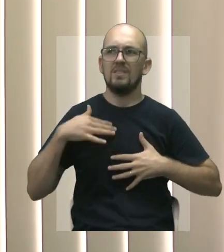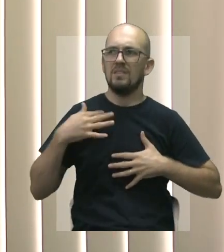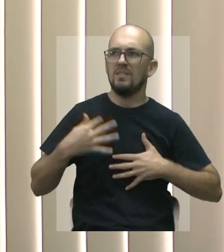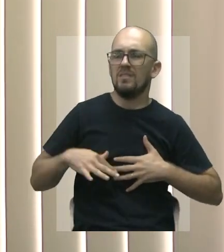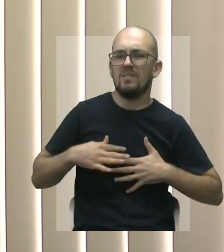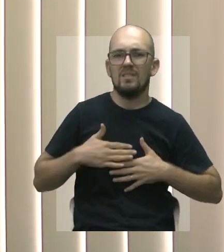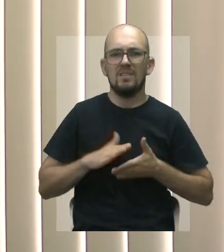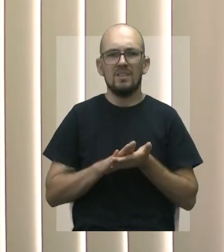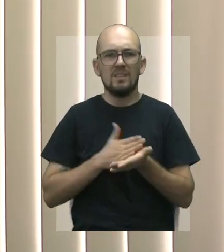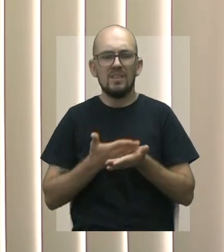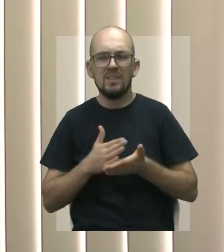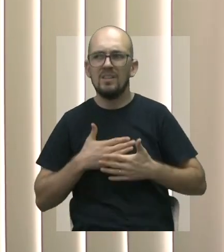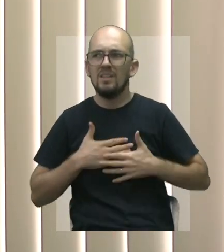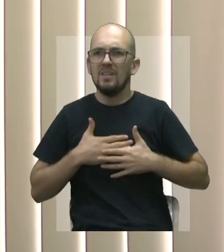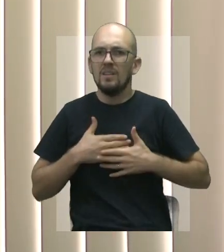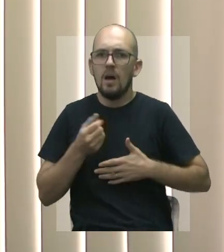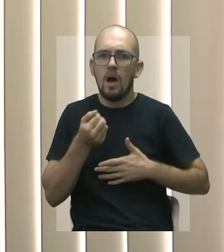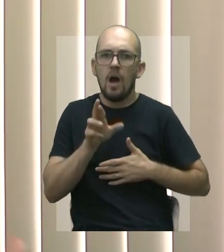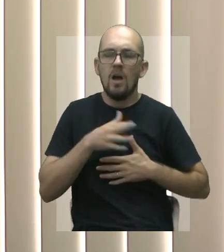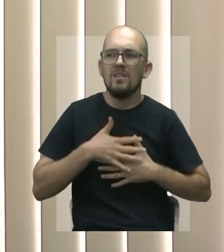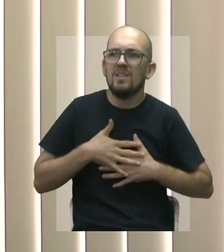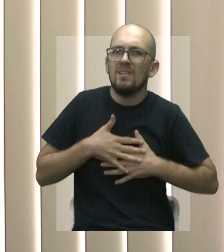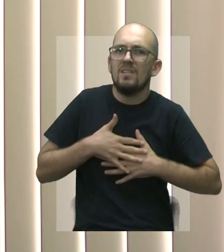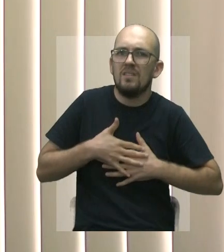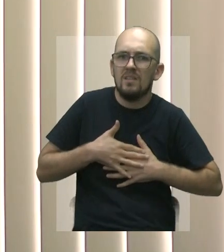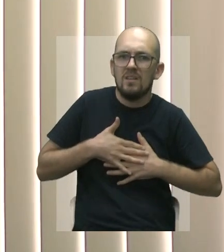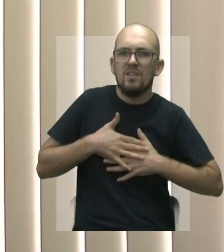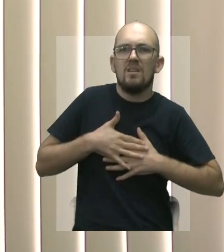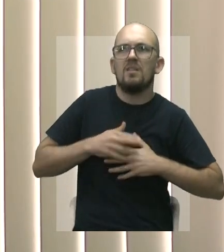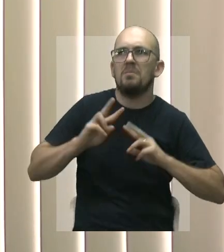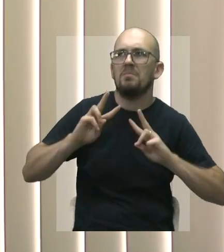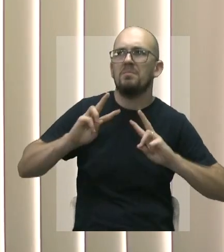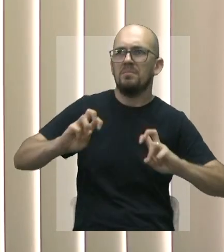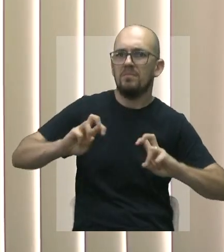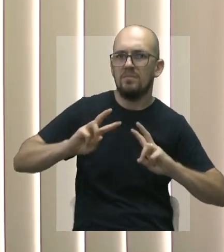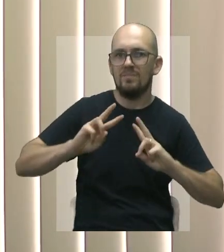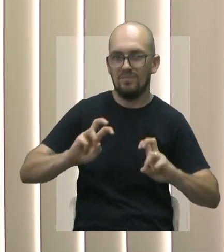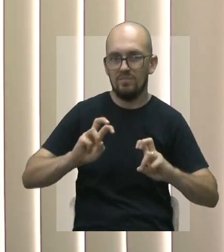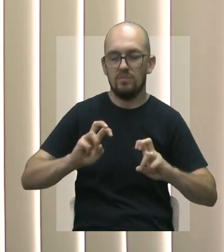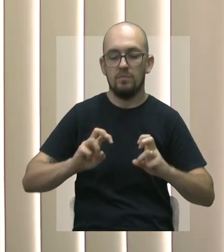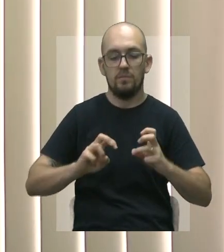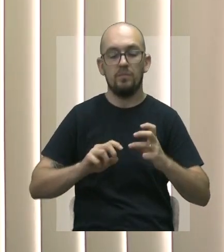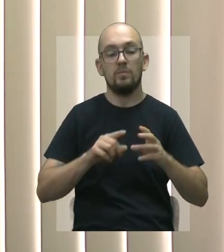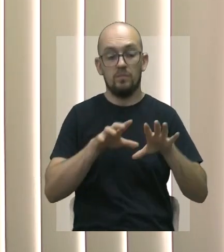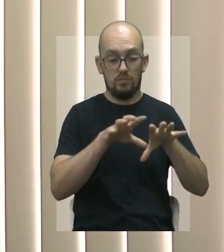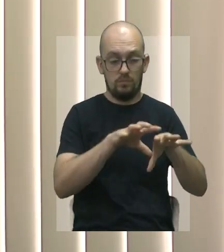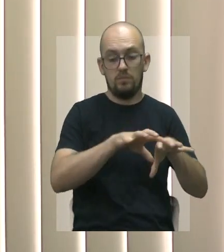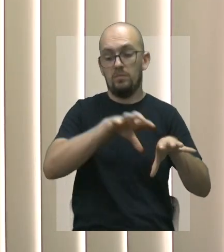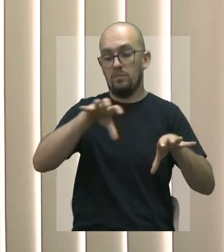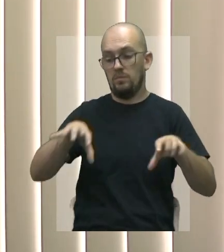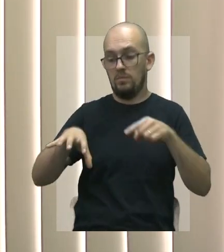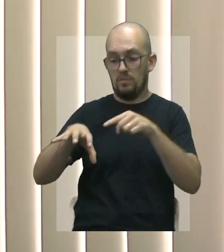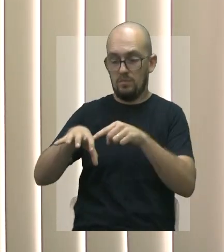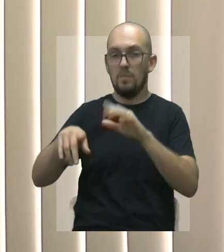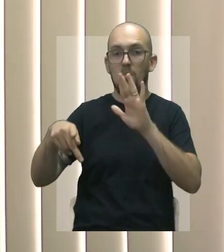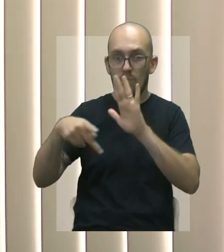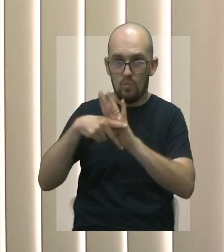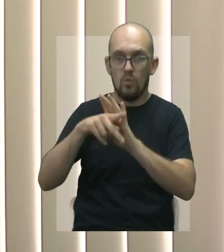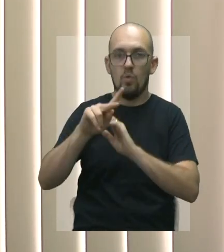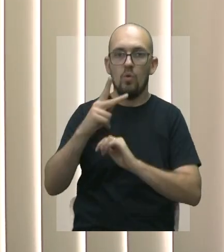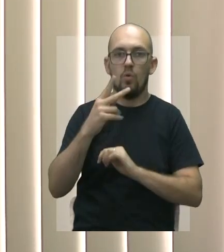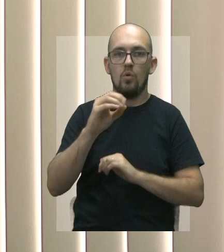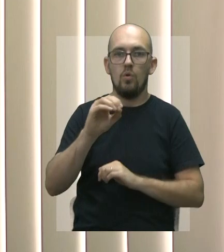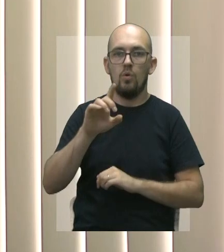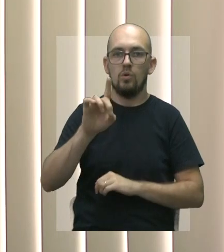desconforto respiratório, falta de ar. E temos o linfoma de Hodgkin. O linfoma de Hodgkin, ele acomete mais